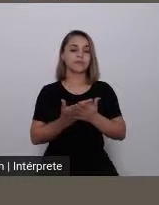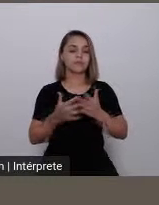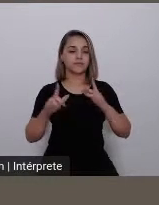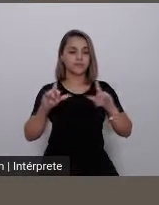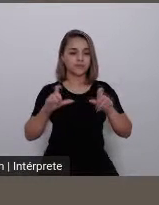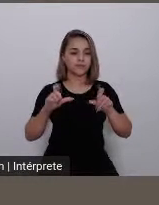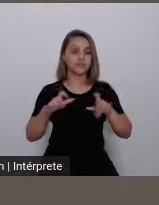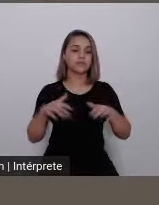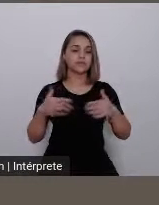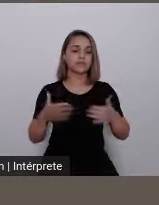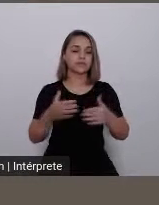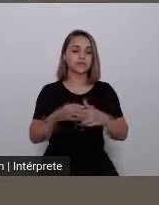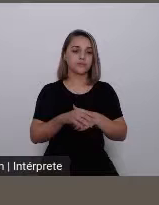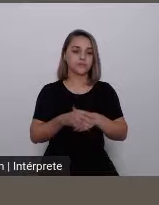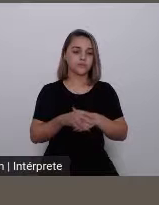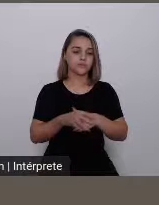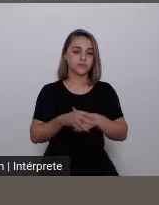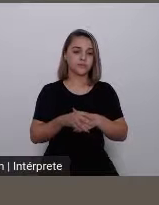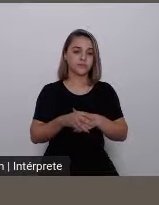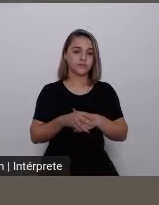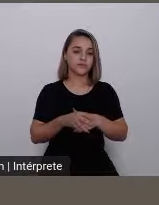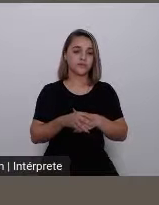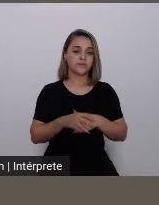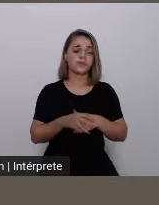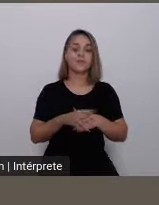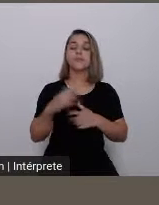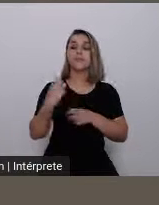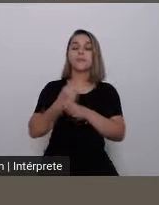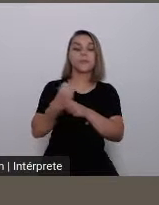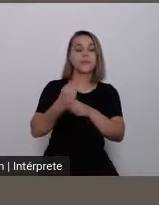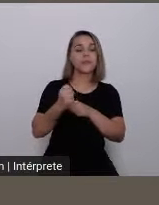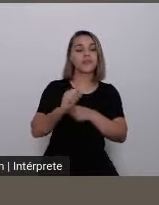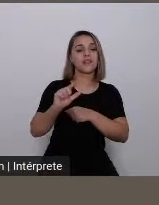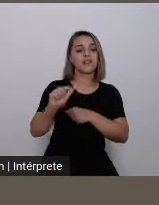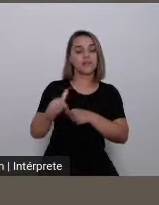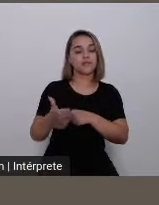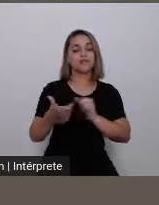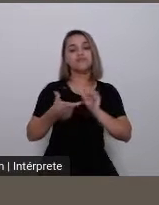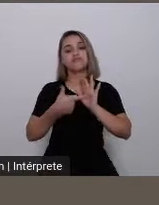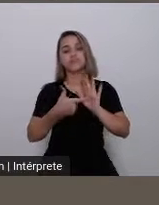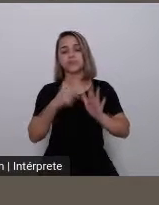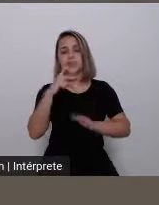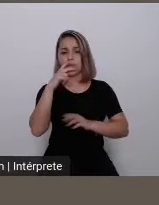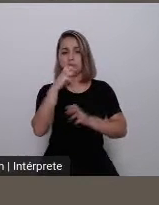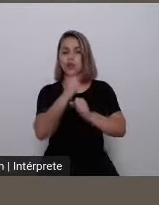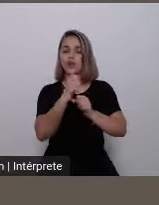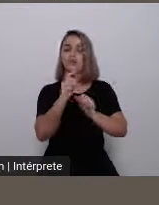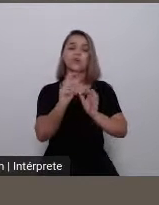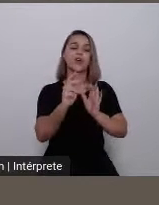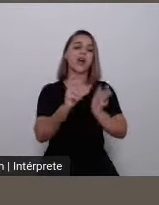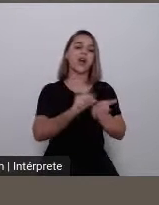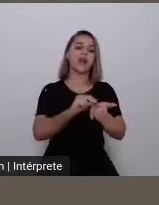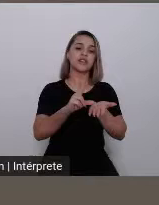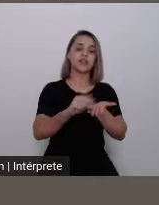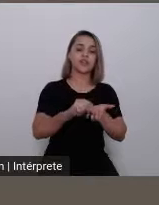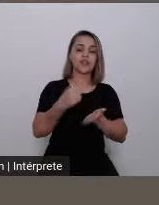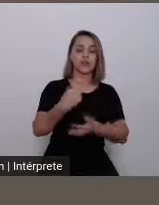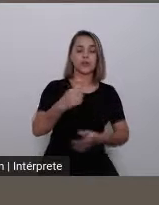argumento vai aparecer alguns anos depois, com mais força ainda, num artigo de